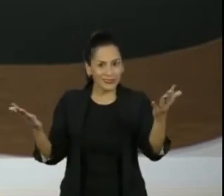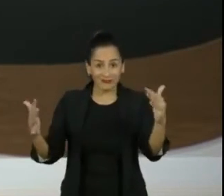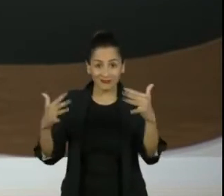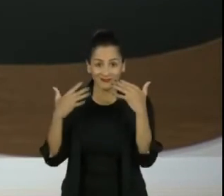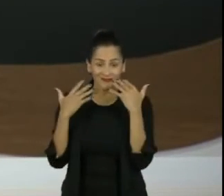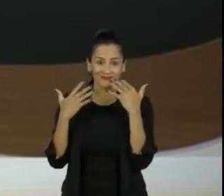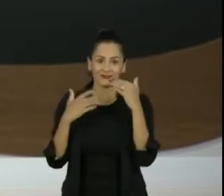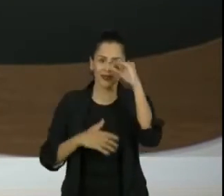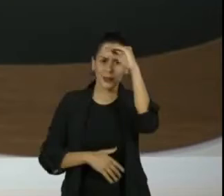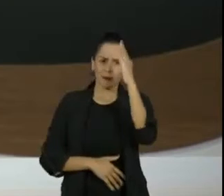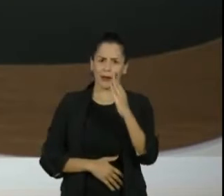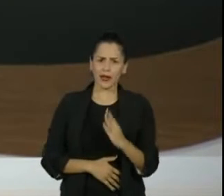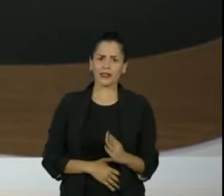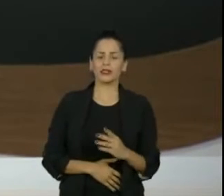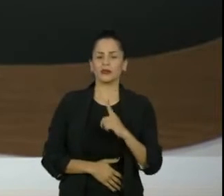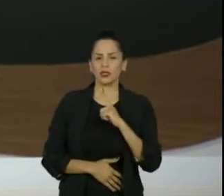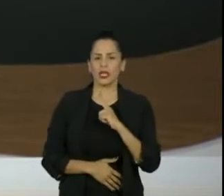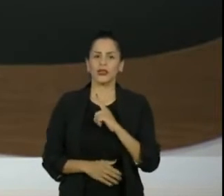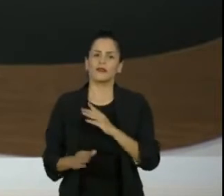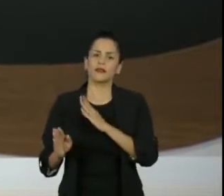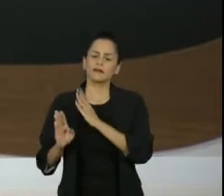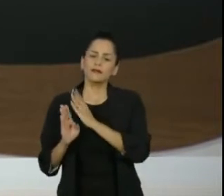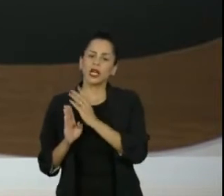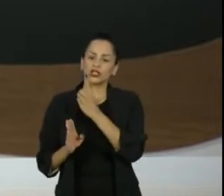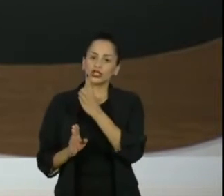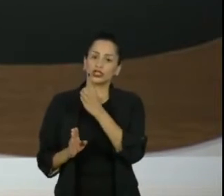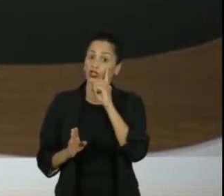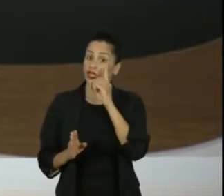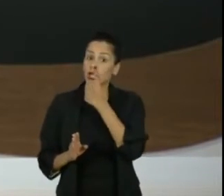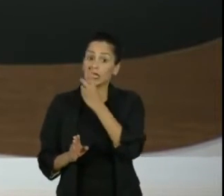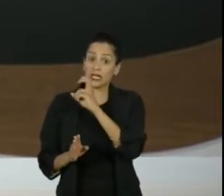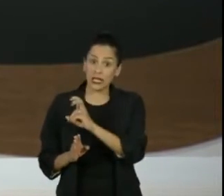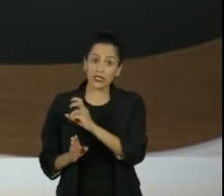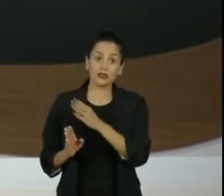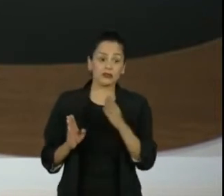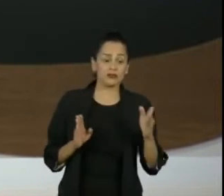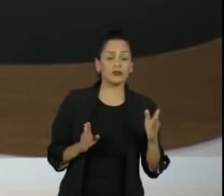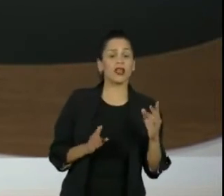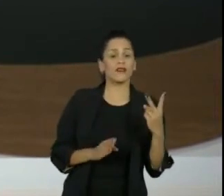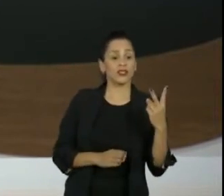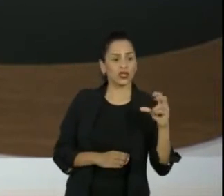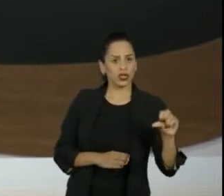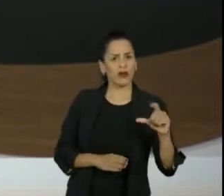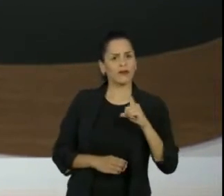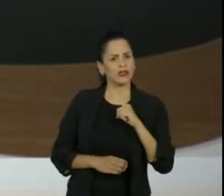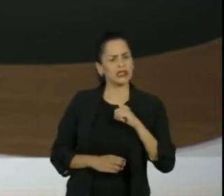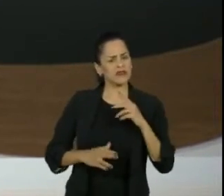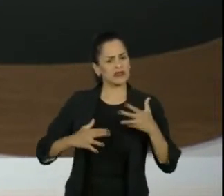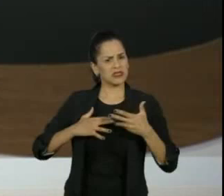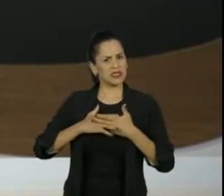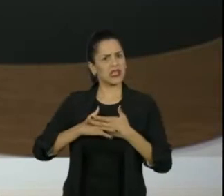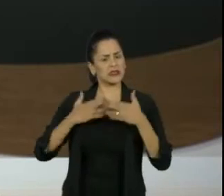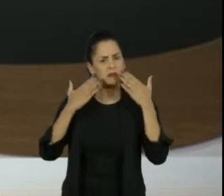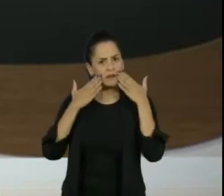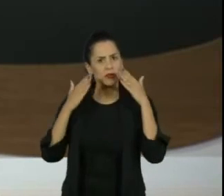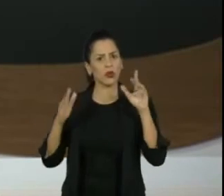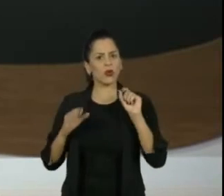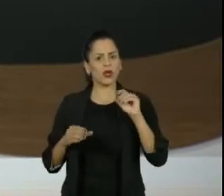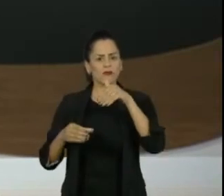O Brasil deu nos dias 15 e 29 deste mês uma lição de cidadania, elegendo prefeitos em mais